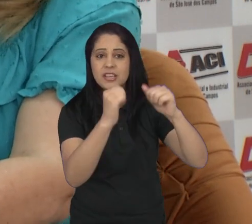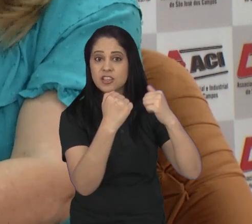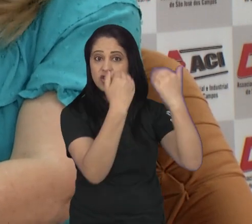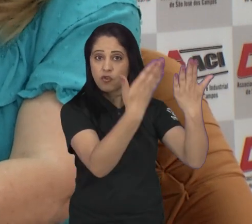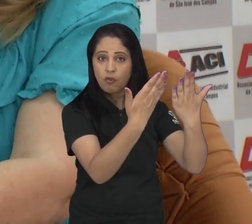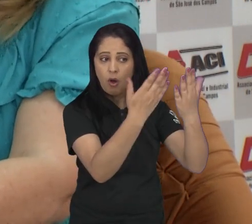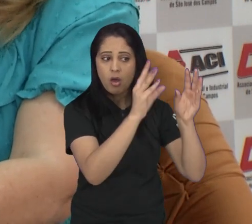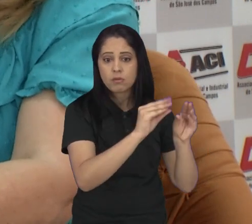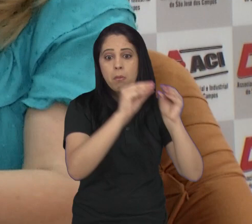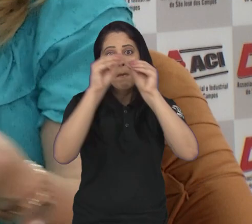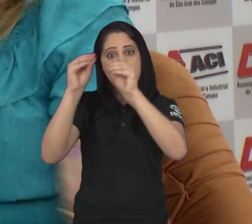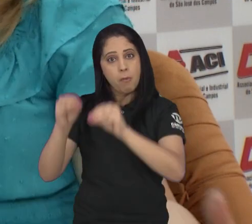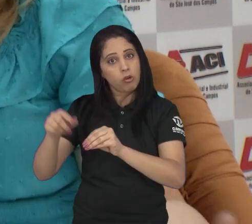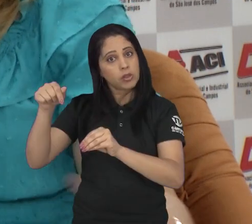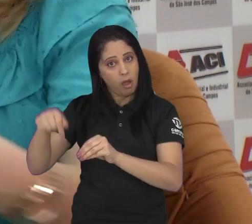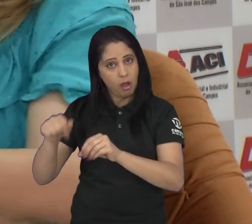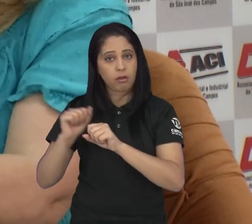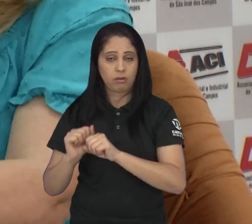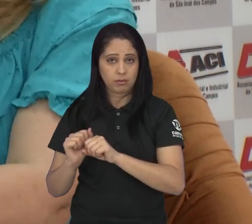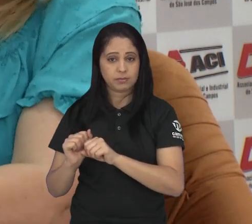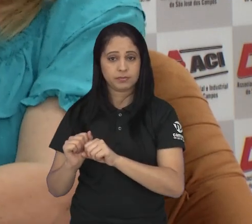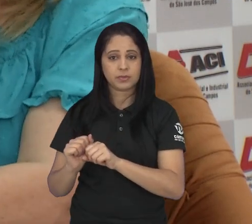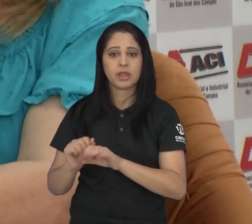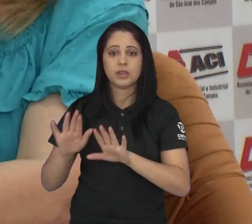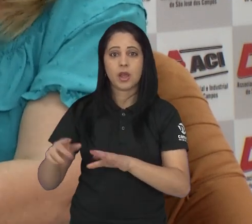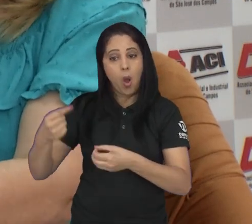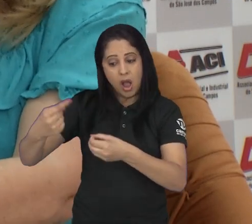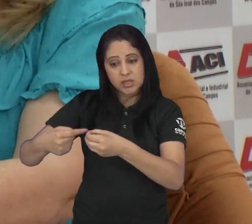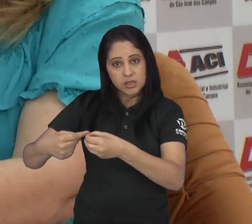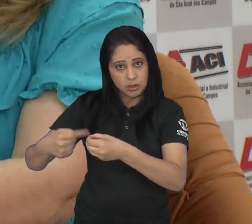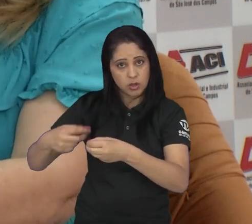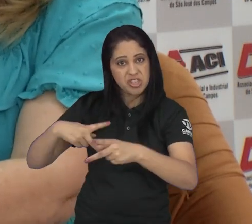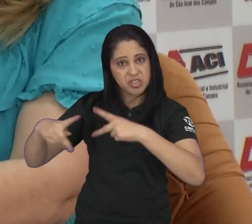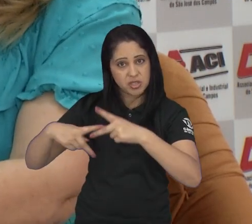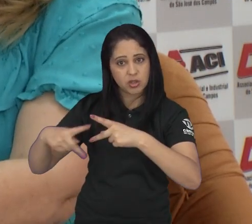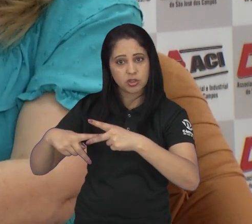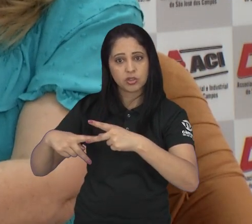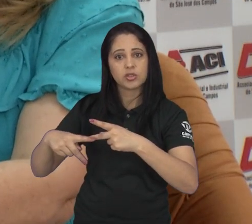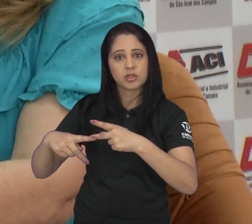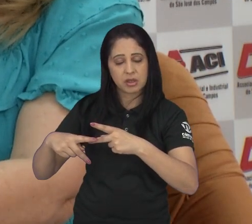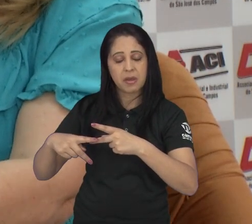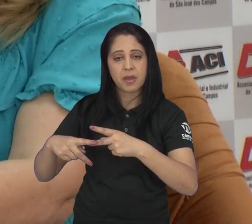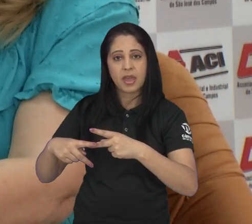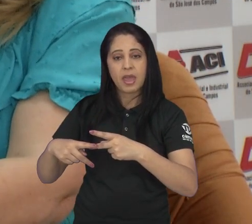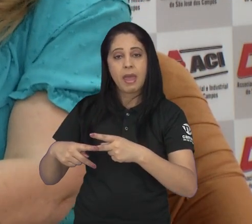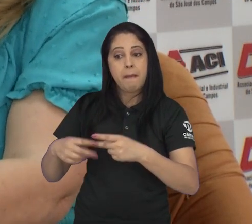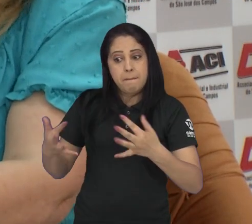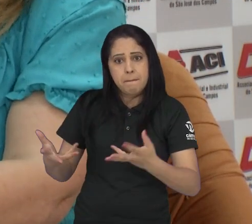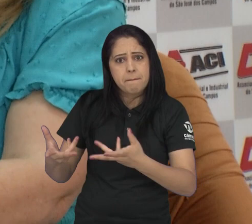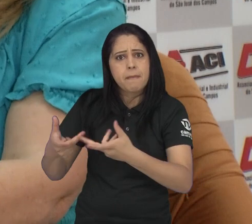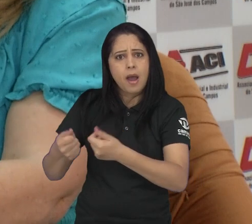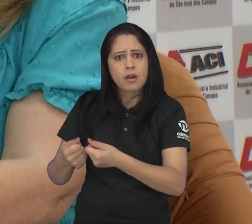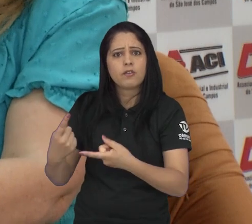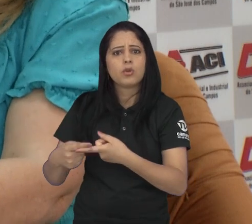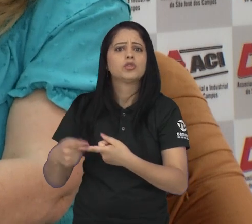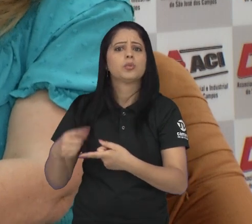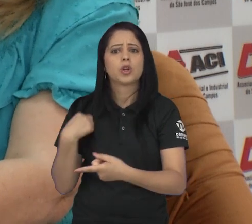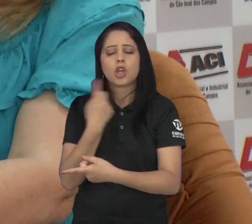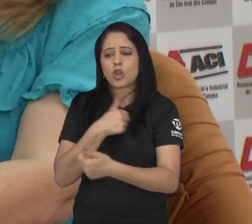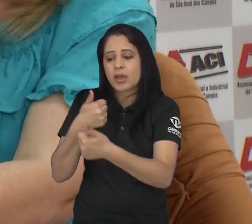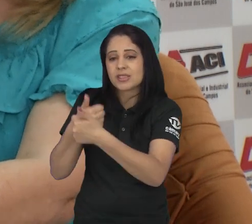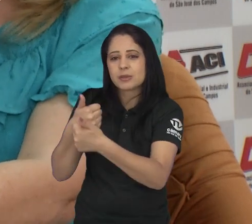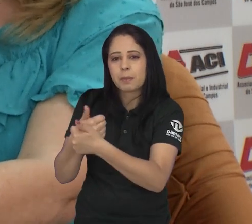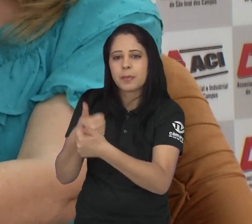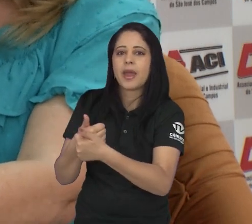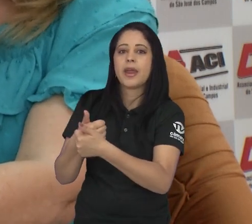tanto de fora do país Tem empresas que estão procurando investimento e a nossa cidade é uma cidade extremamente Atrativa porque